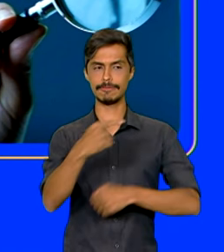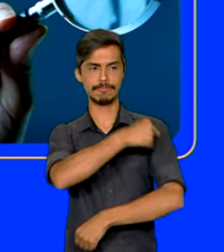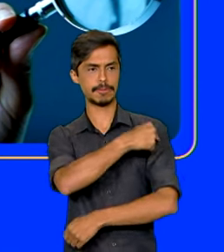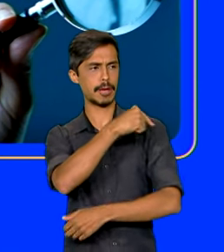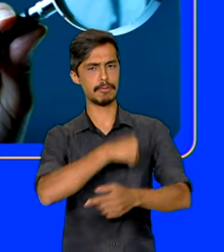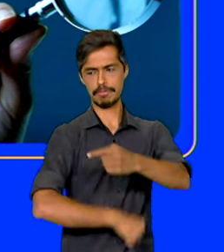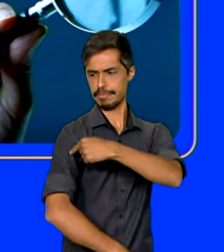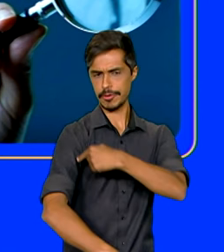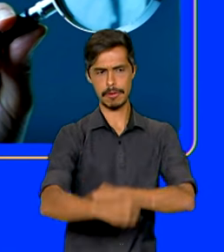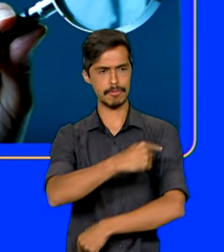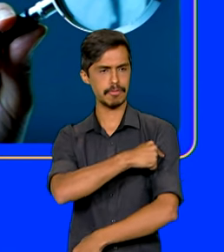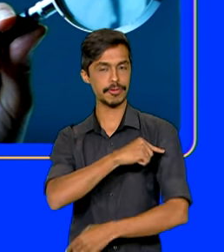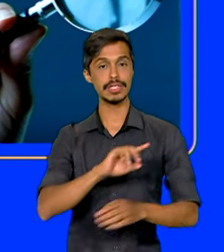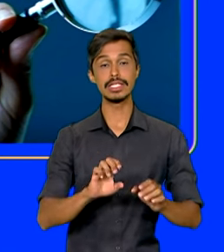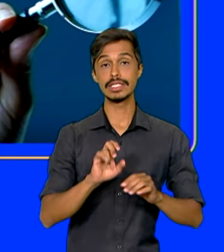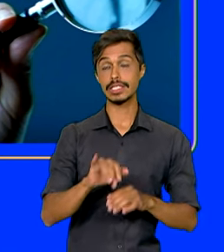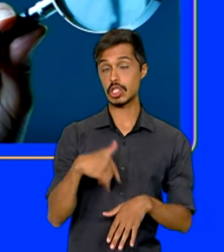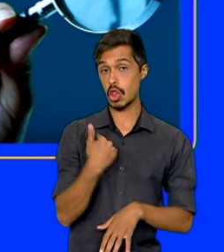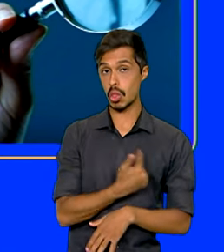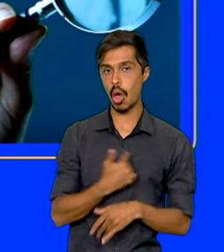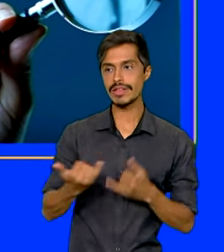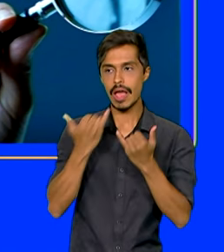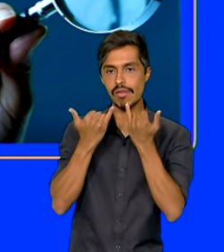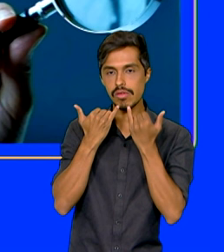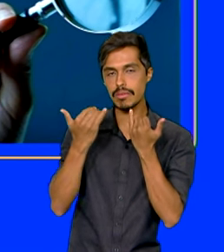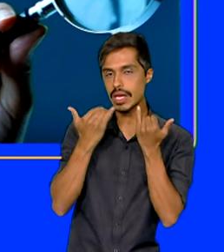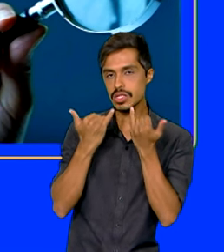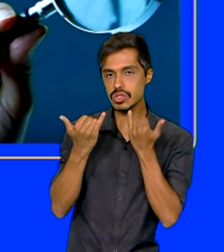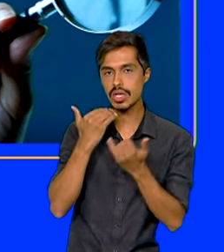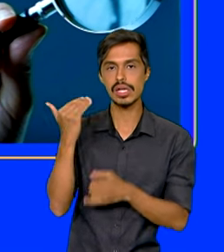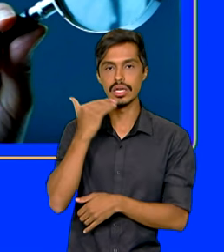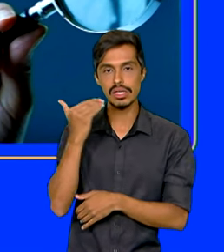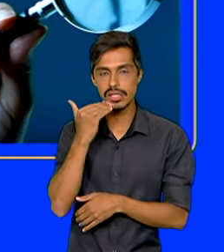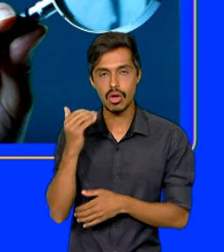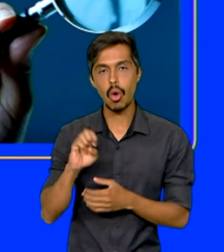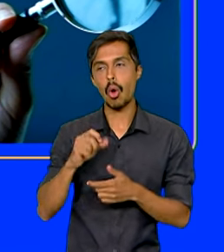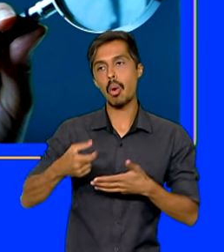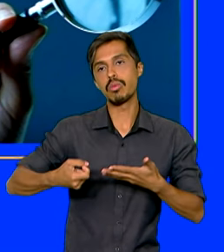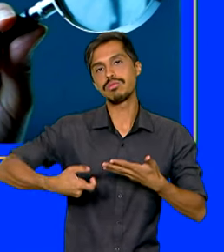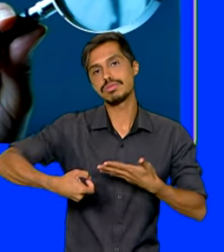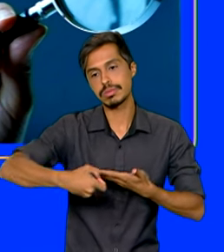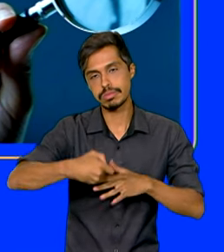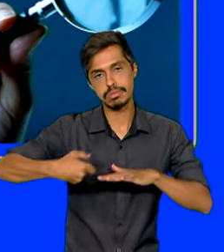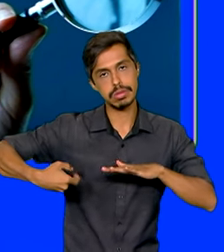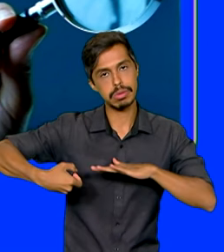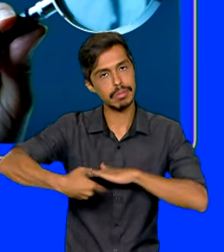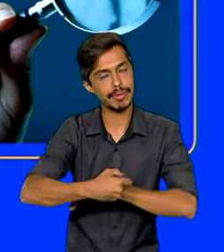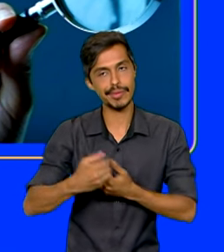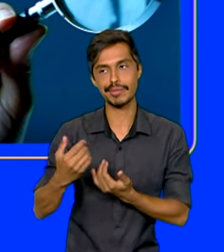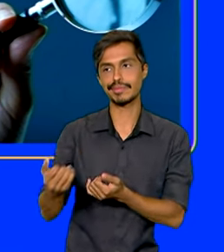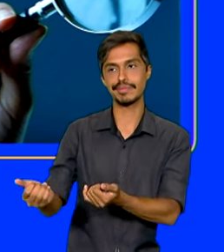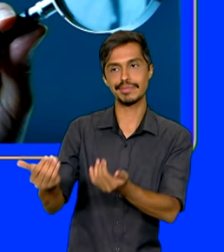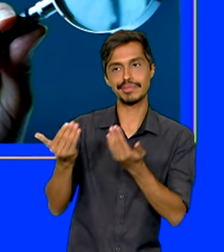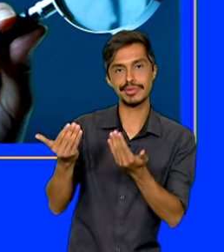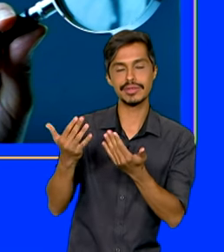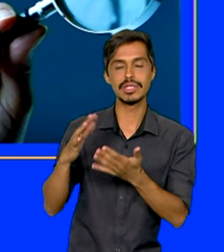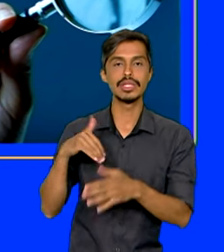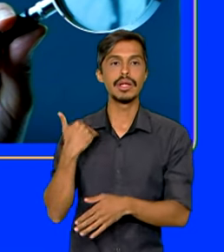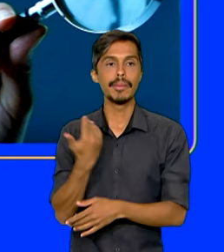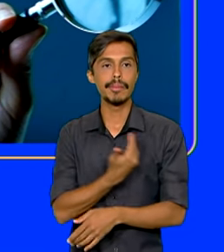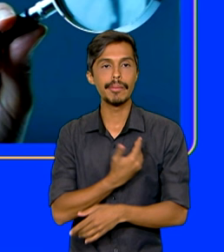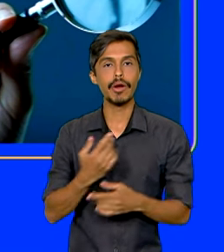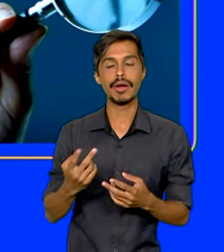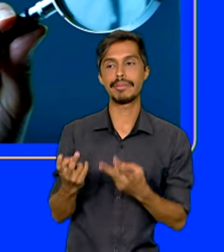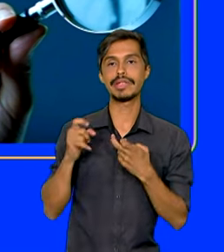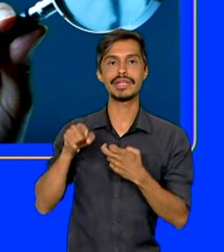nós combatermos a desinformação, ou fake news, como muitos colocam. Porque essa desinformação